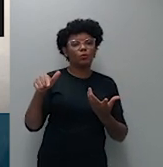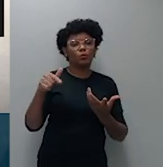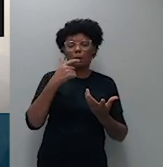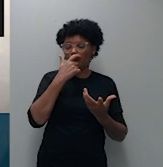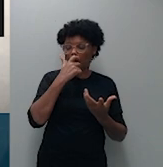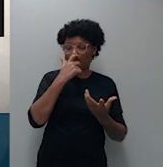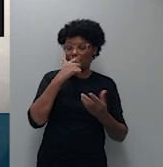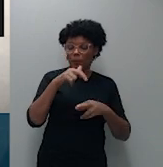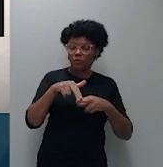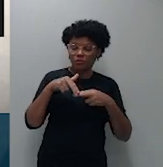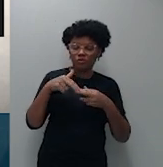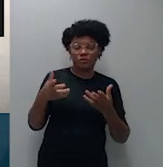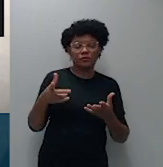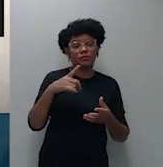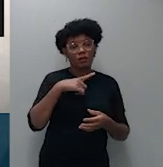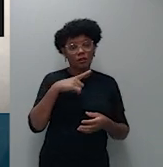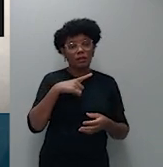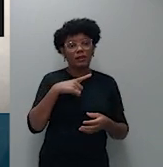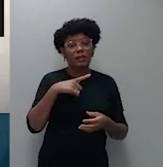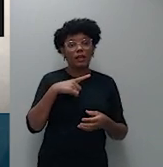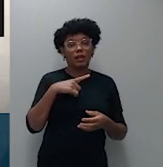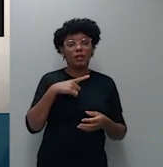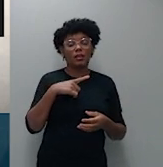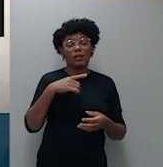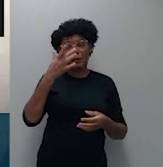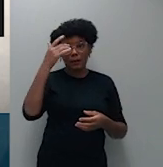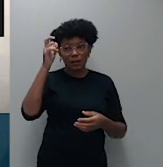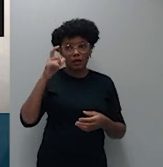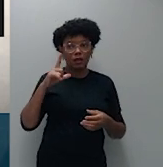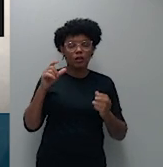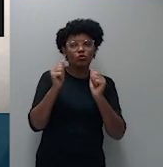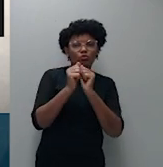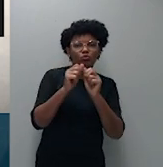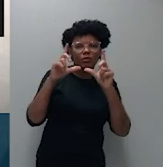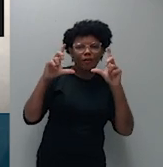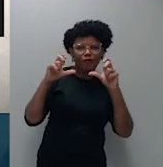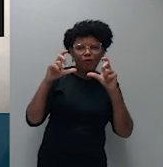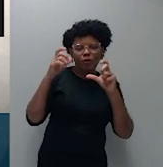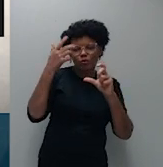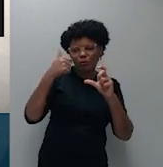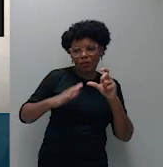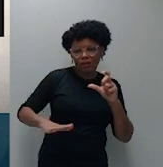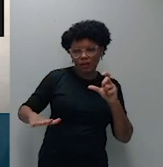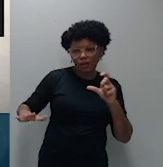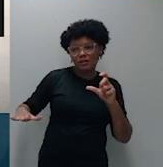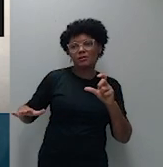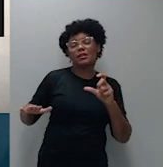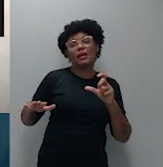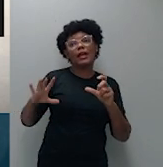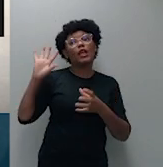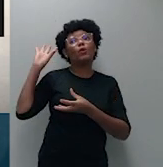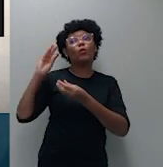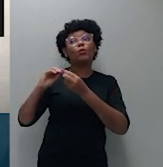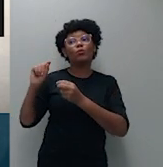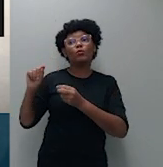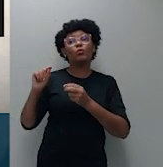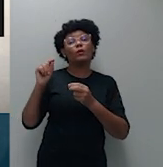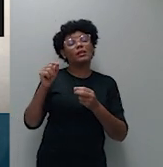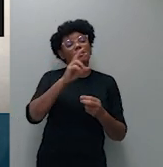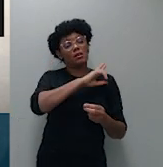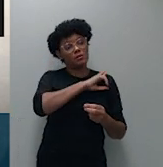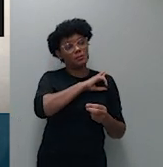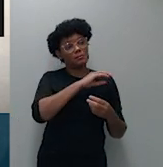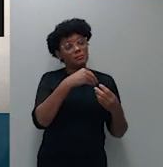havia a presença de conclusão que responsabiliza nesse ponto ou